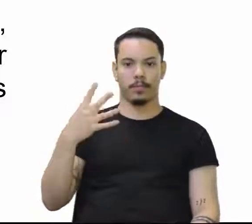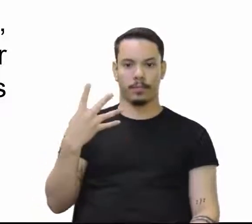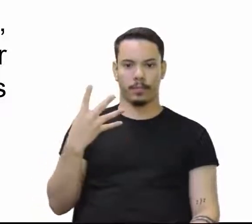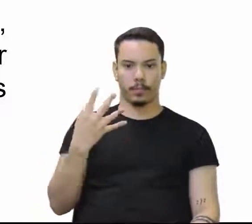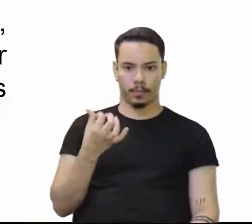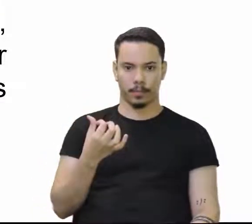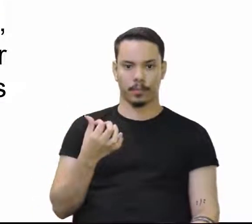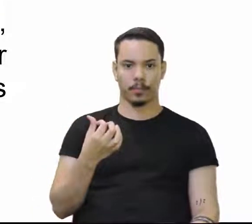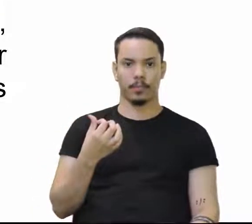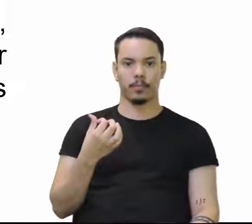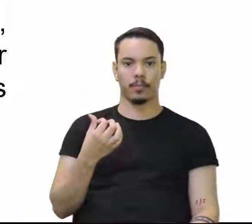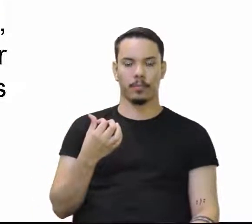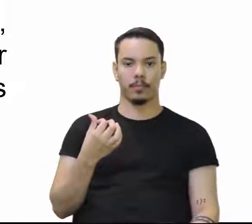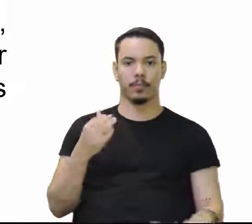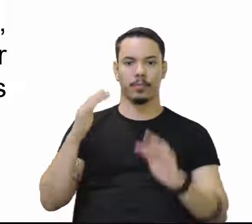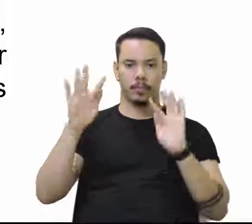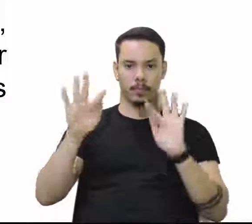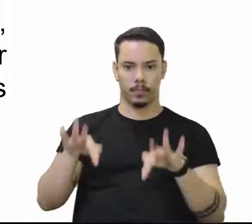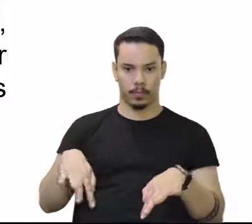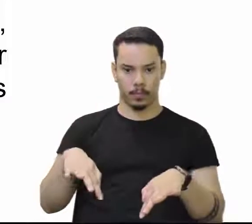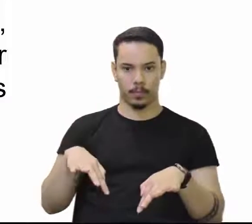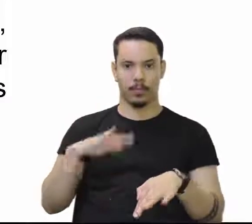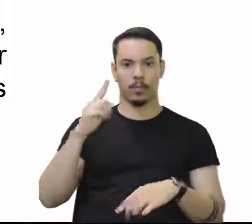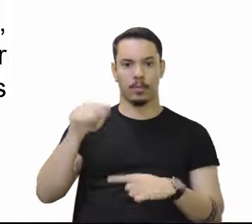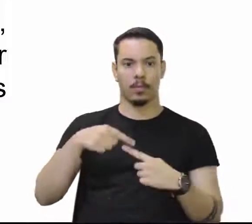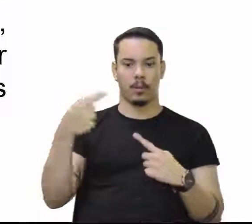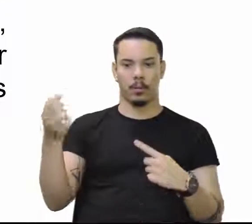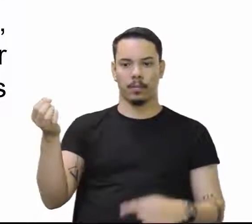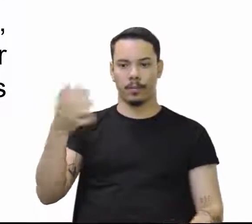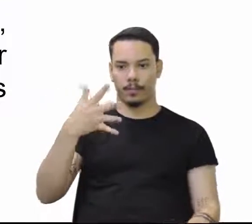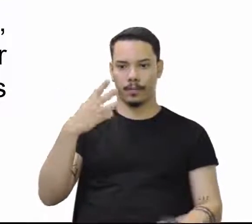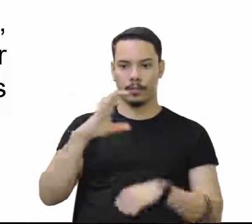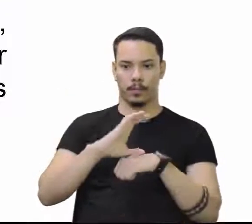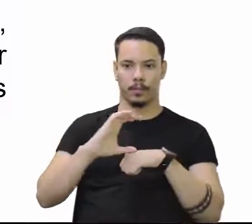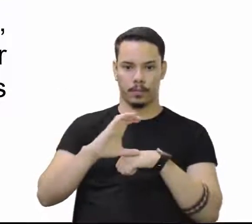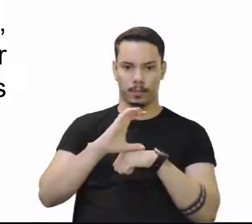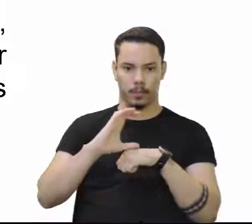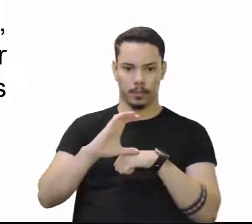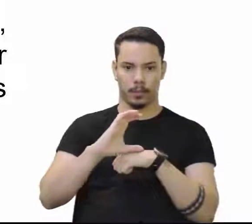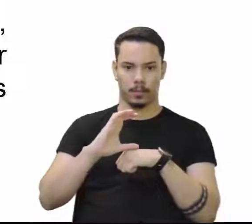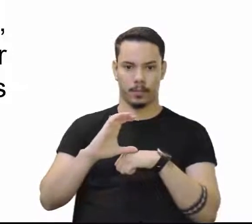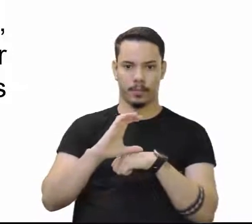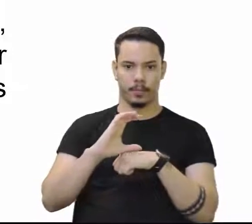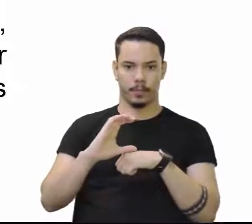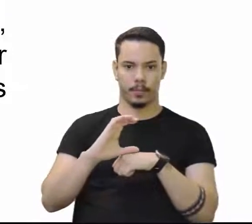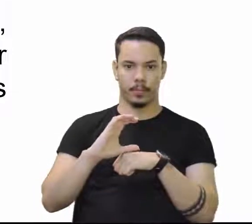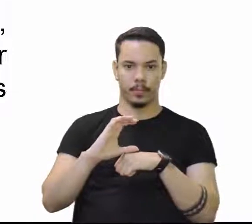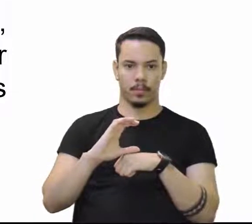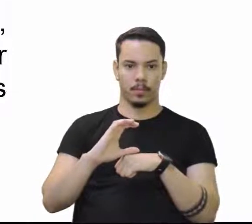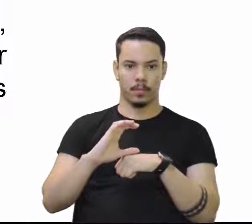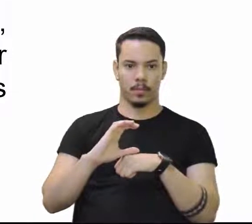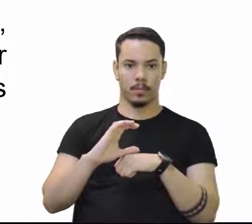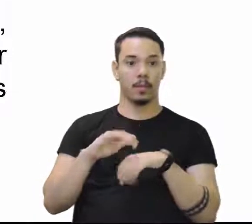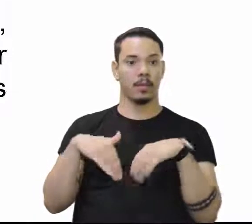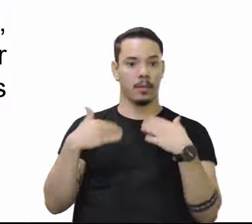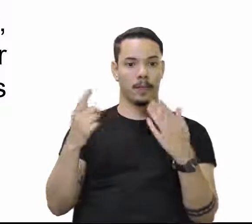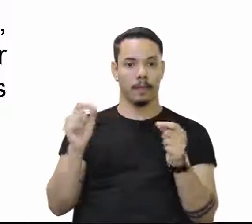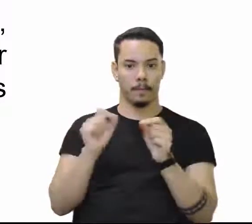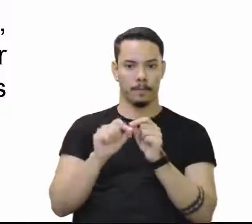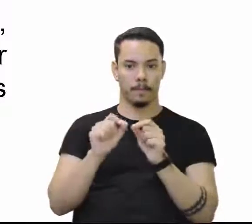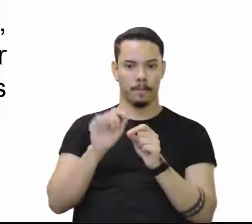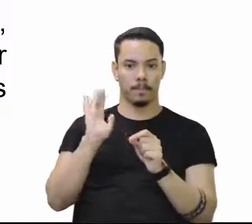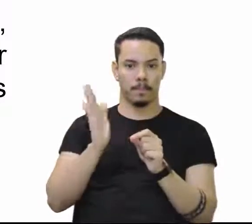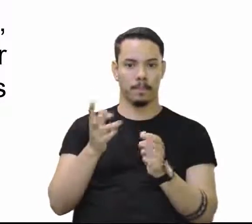dele em 46. Em 46, nós temos uma nova Constituição. Em 46, Getúlio Vargas já tinha saído